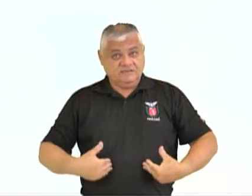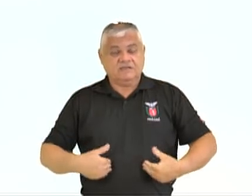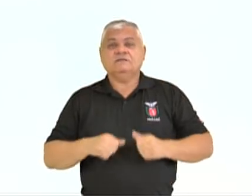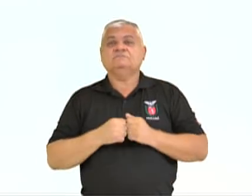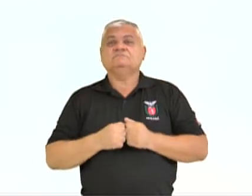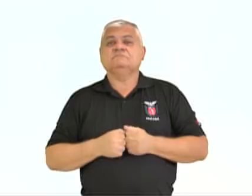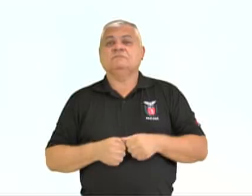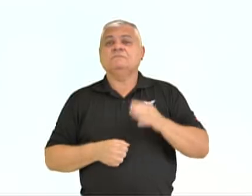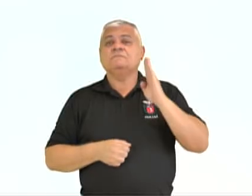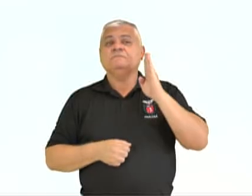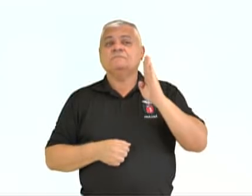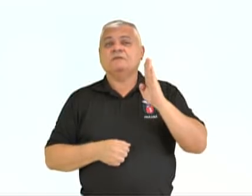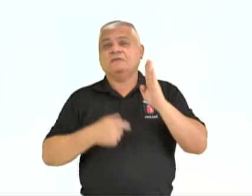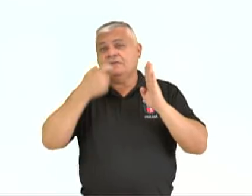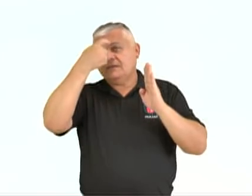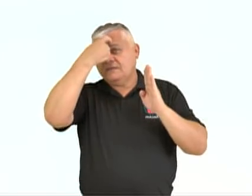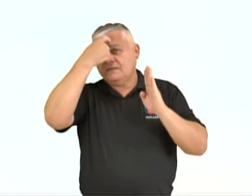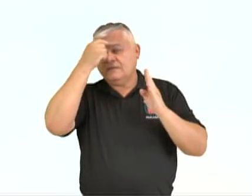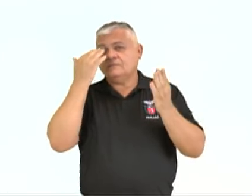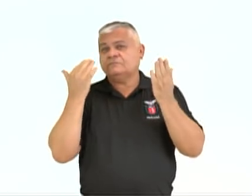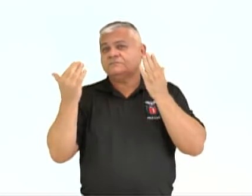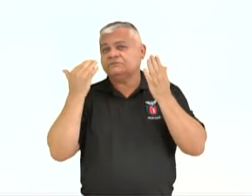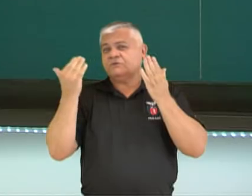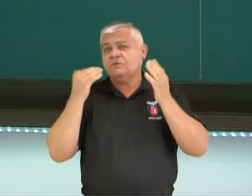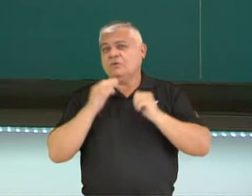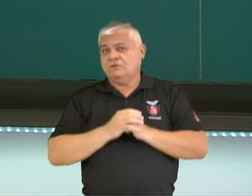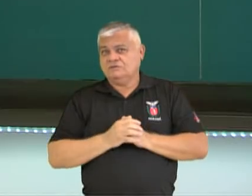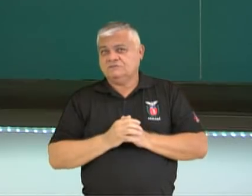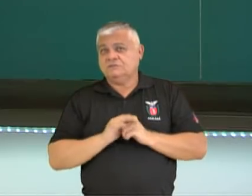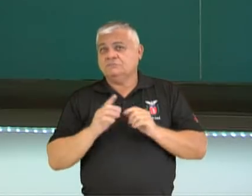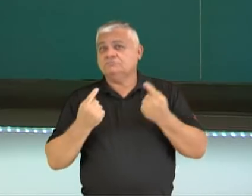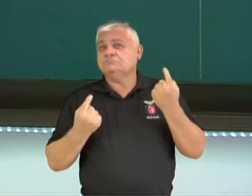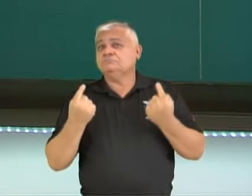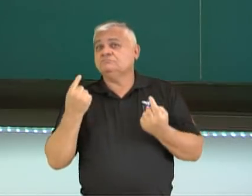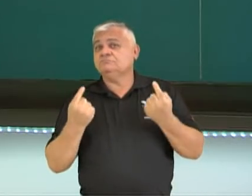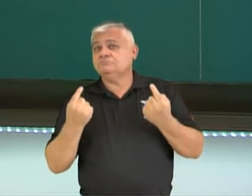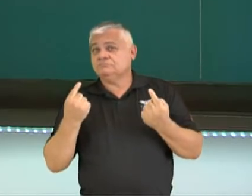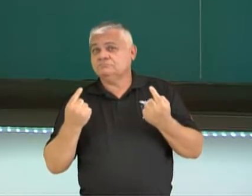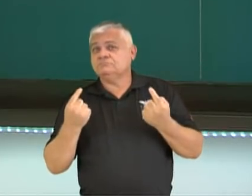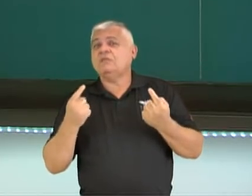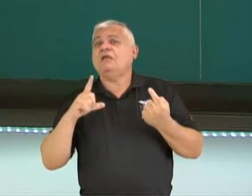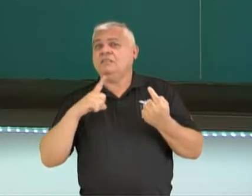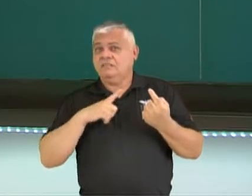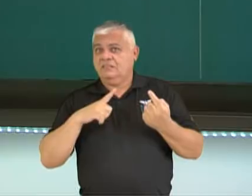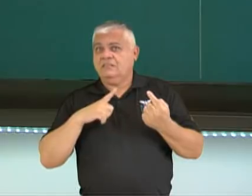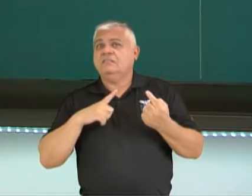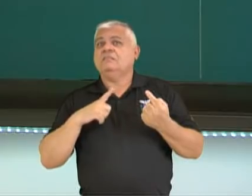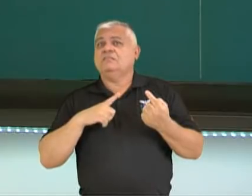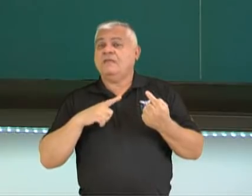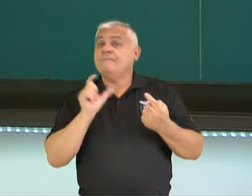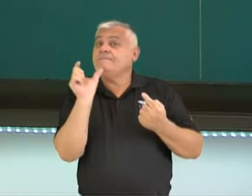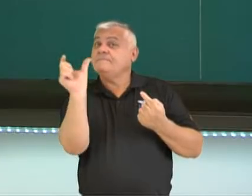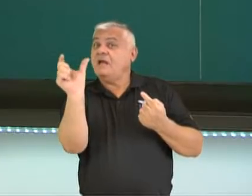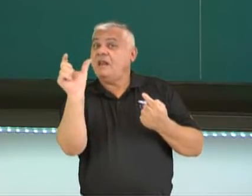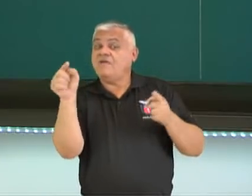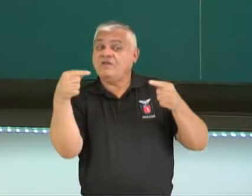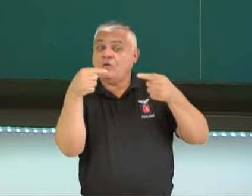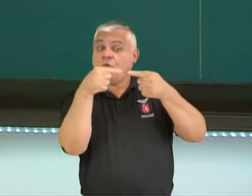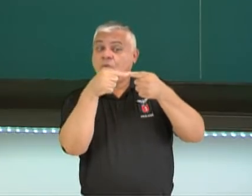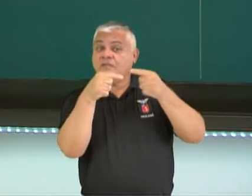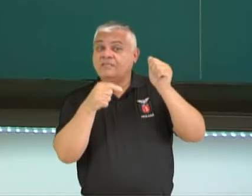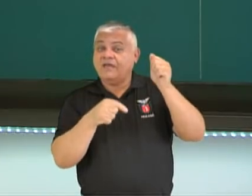físicas ou psicológicas. Vejam que nós temos as duas. Mas nós temos palavras destacadas